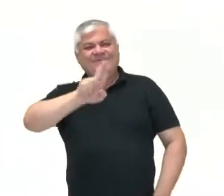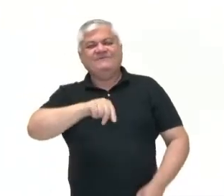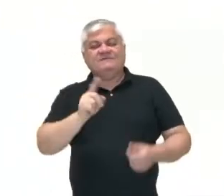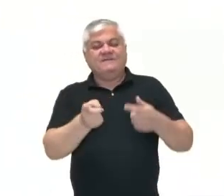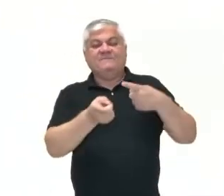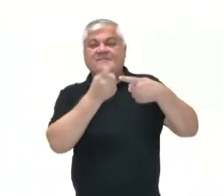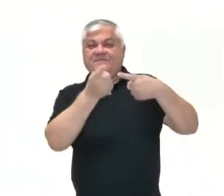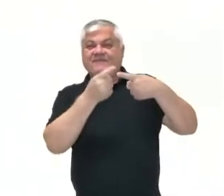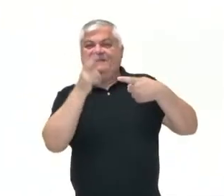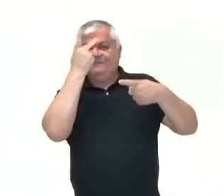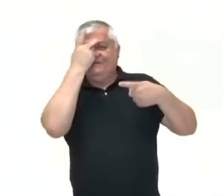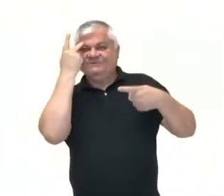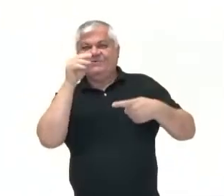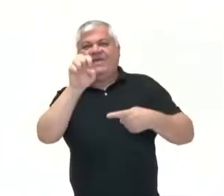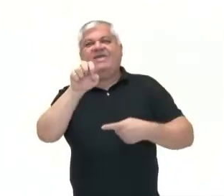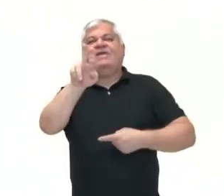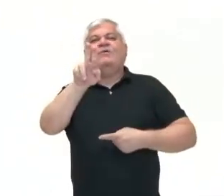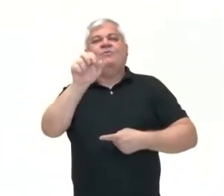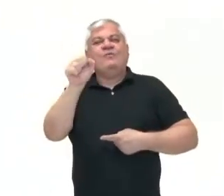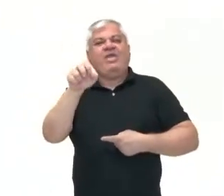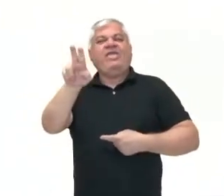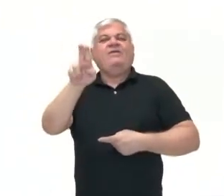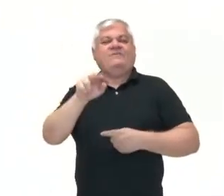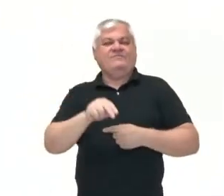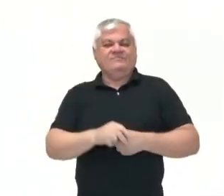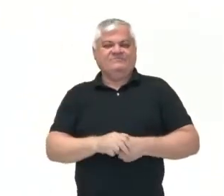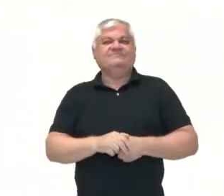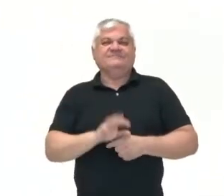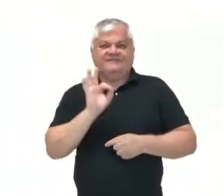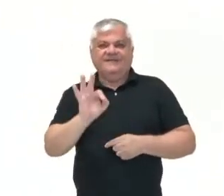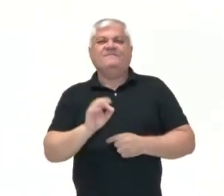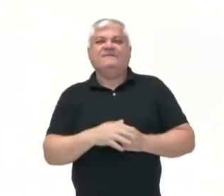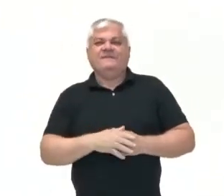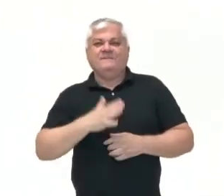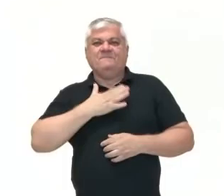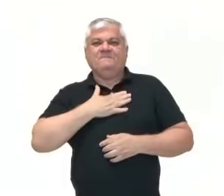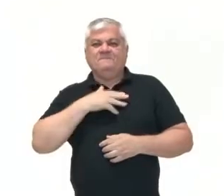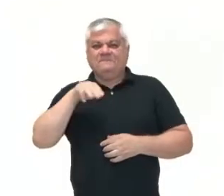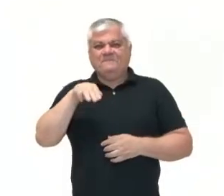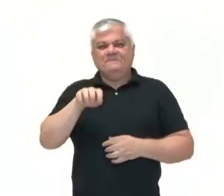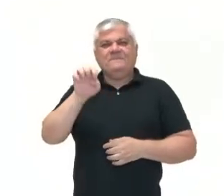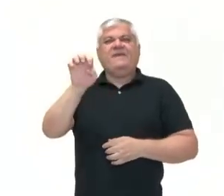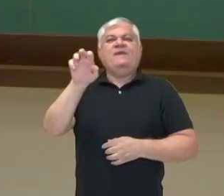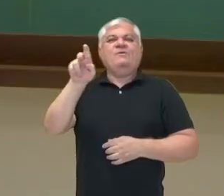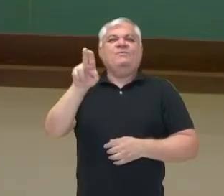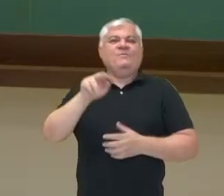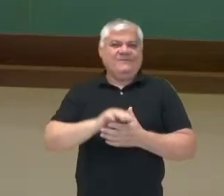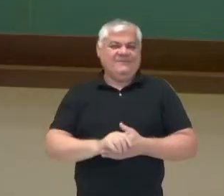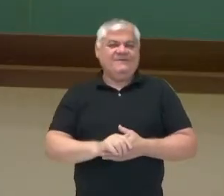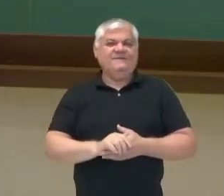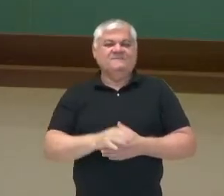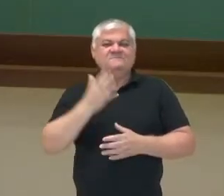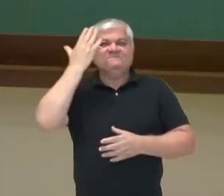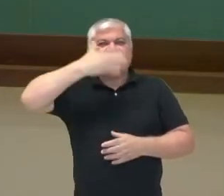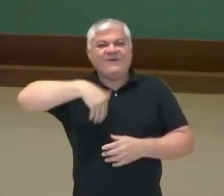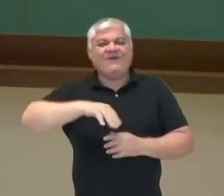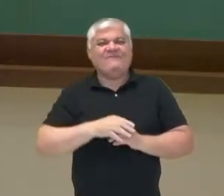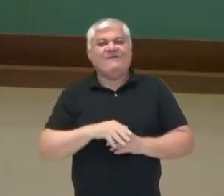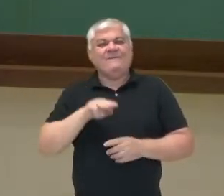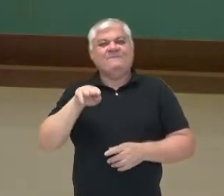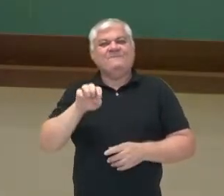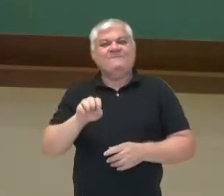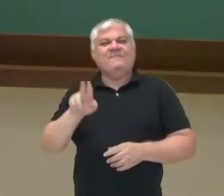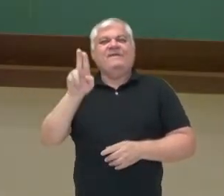E o pronome pessoal eu e também o pronome possessivo meu tornam isso mais evidente, né? Então, quando eu